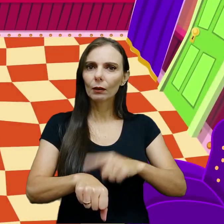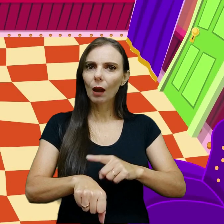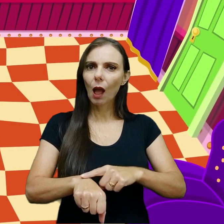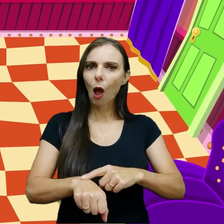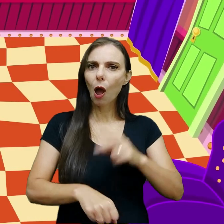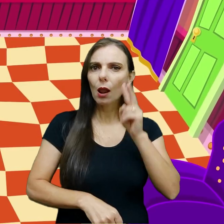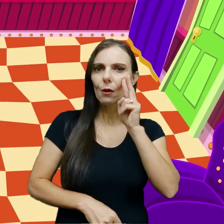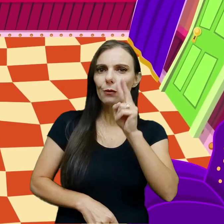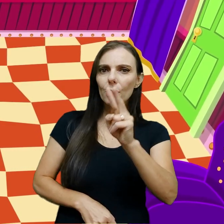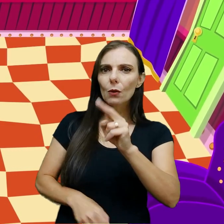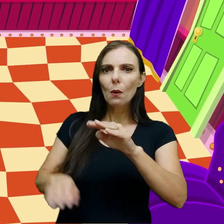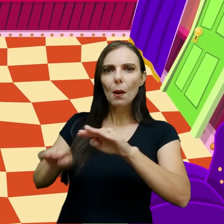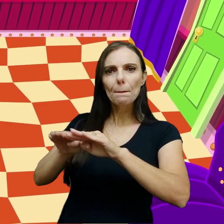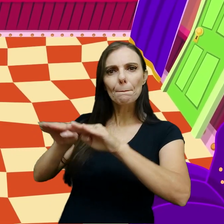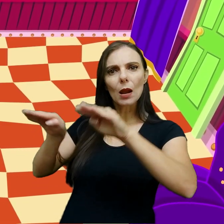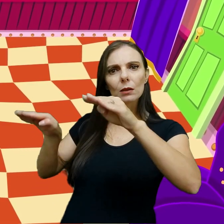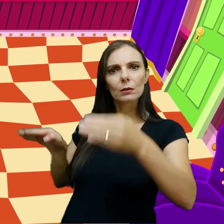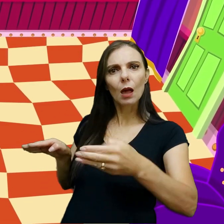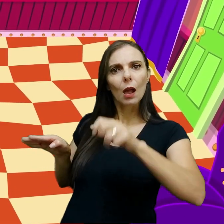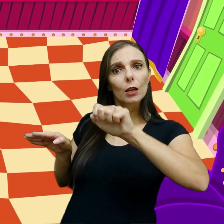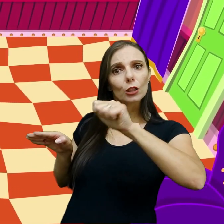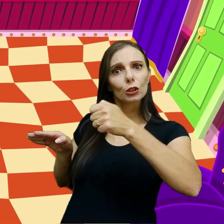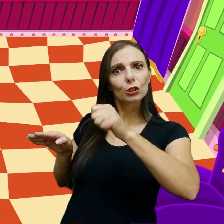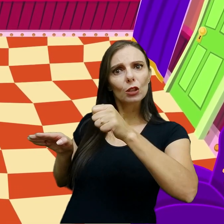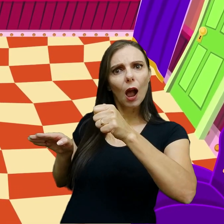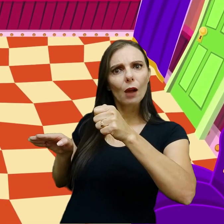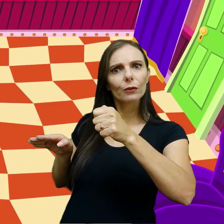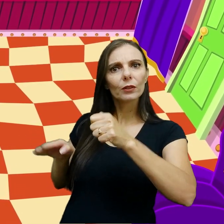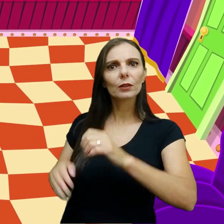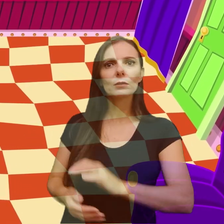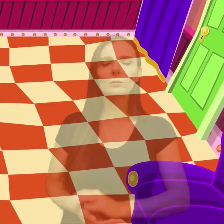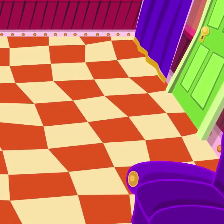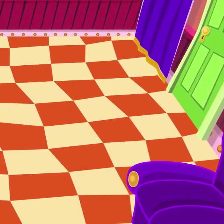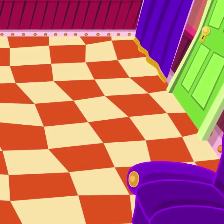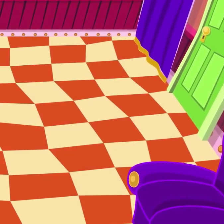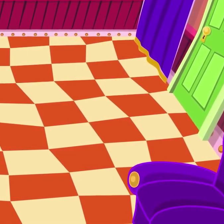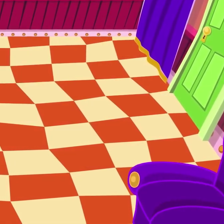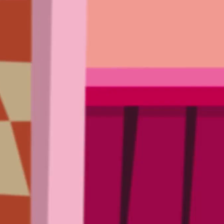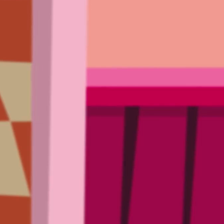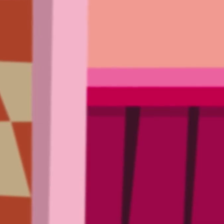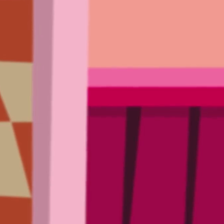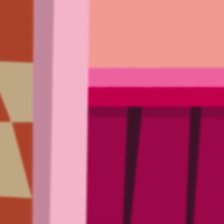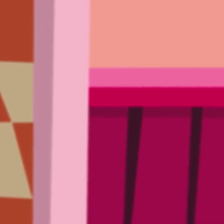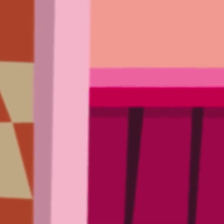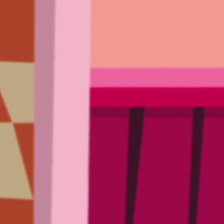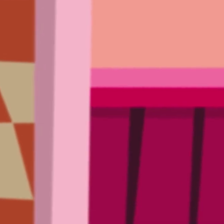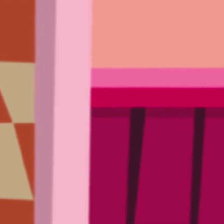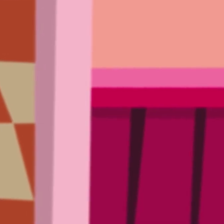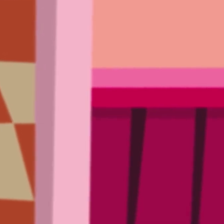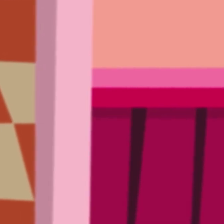Naquele momento, ela viu uma pequena chave dourada em cima de uma mesa.